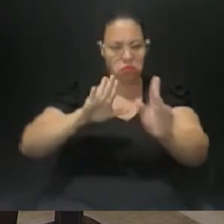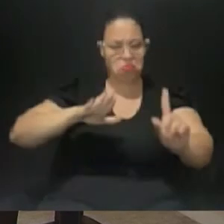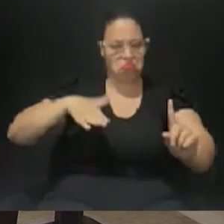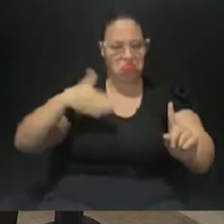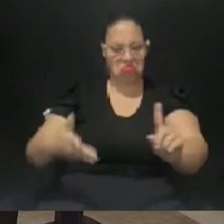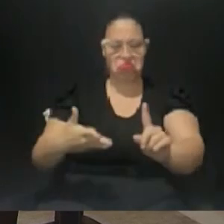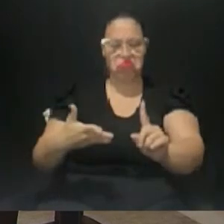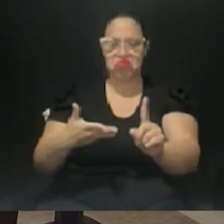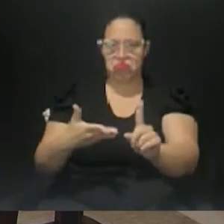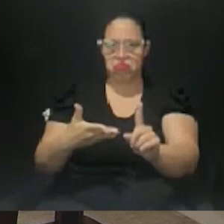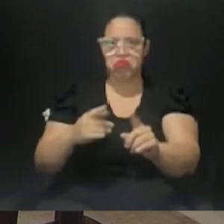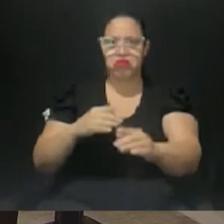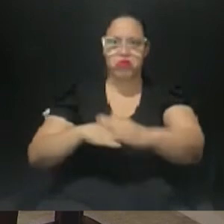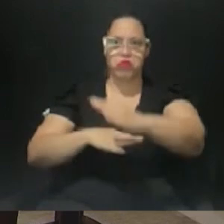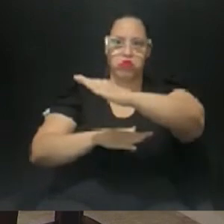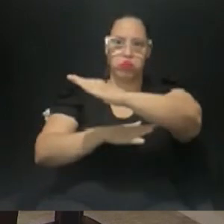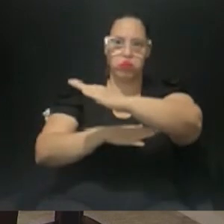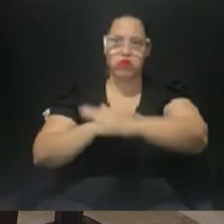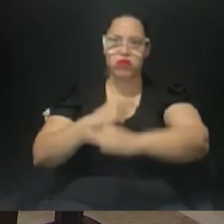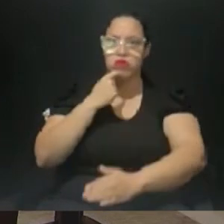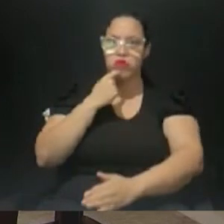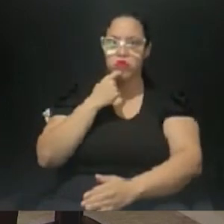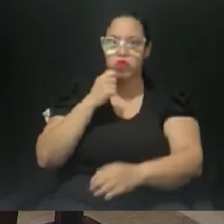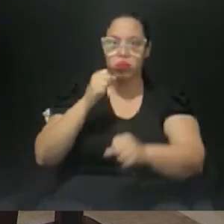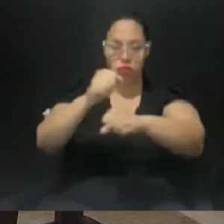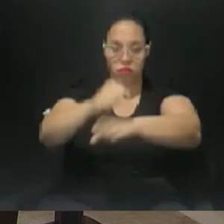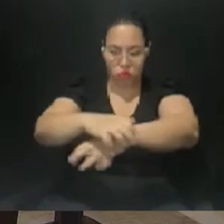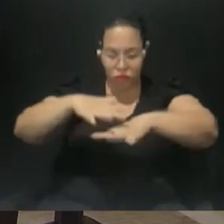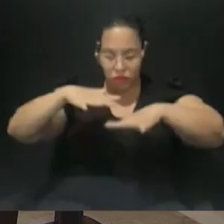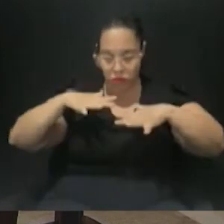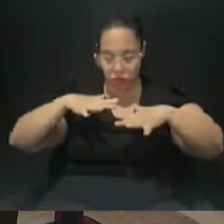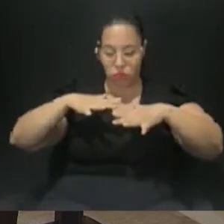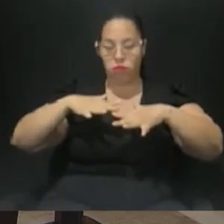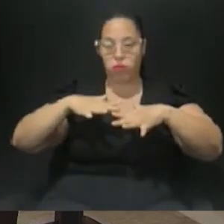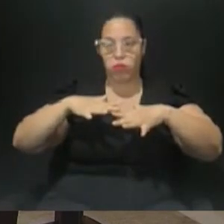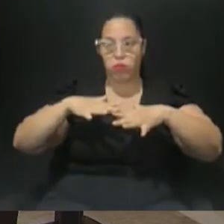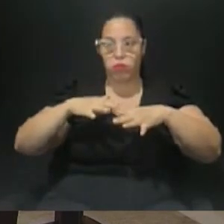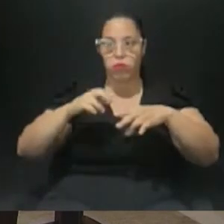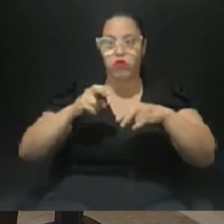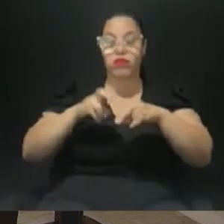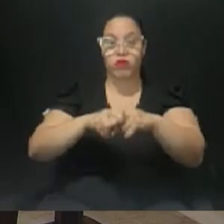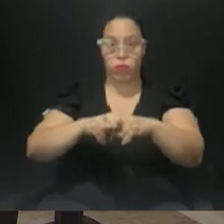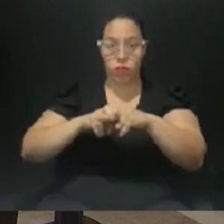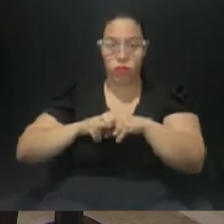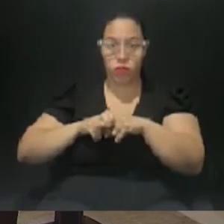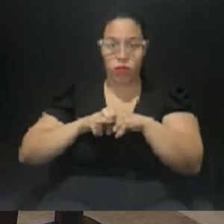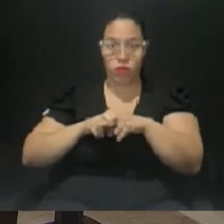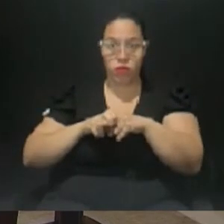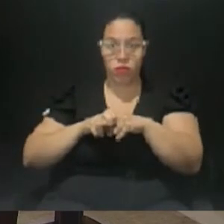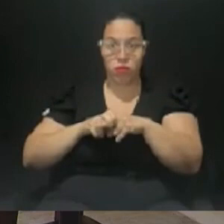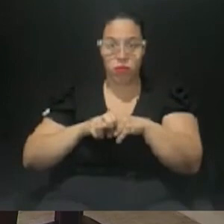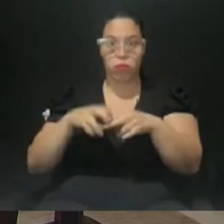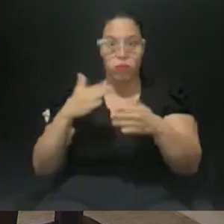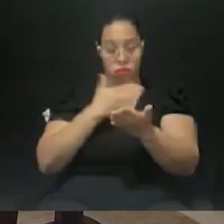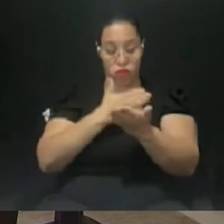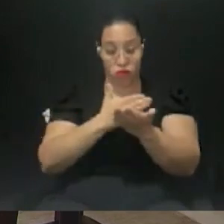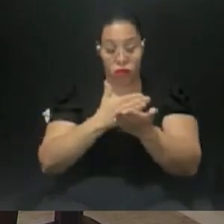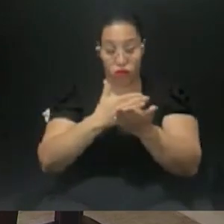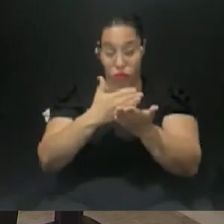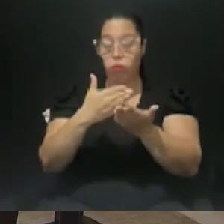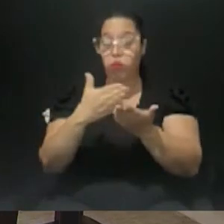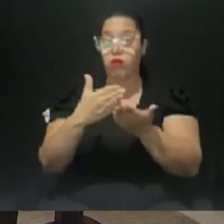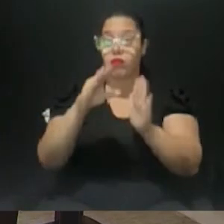Câmara como se estivéssemos no plenário da Câmara. Por isso, esse ritual, né?